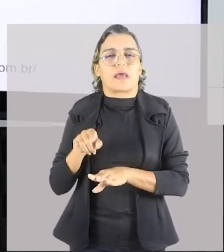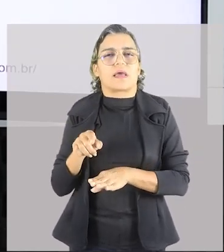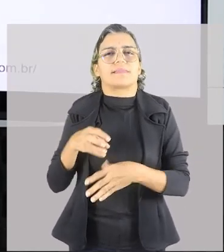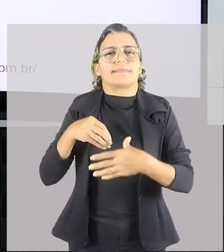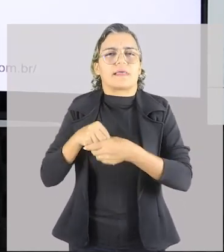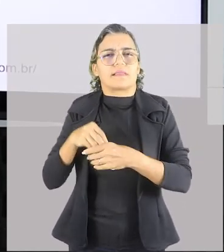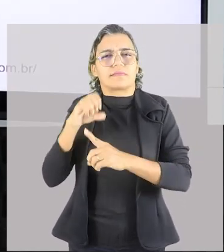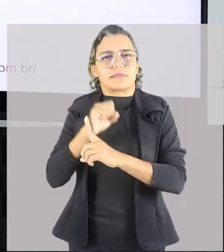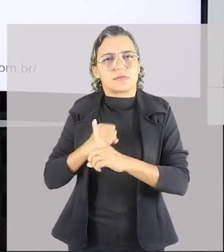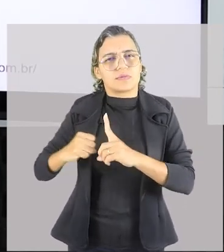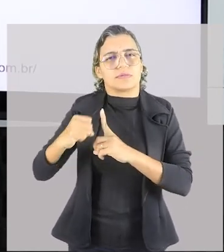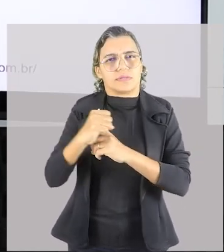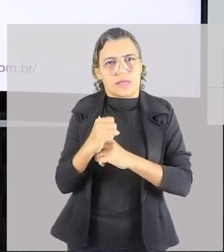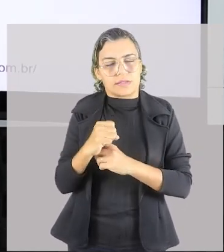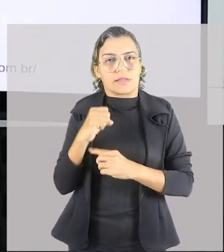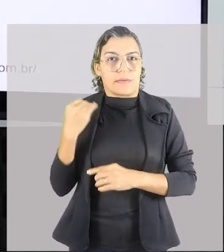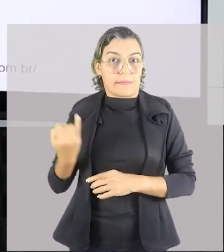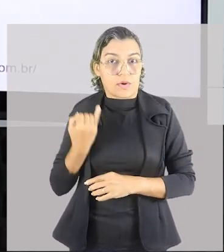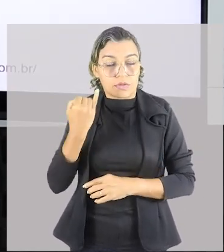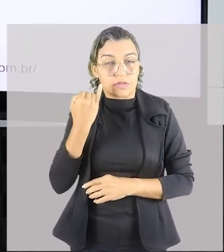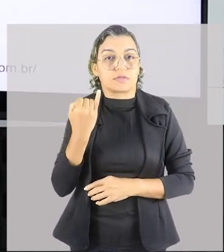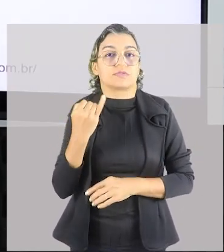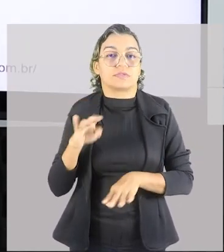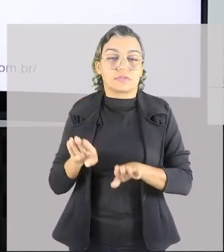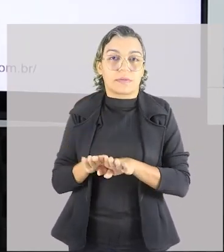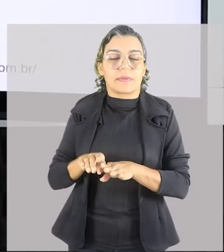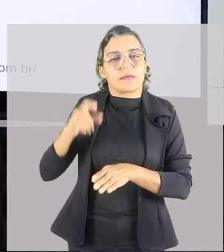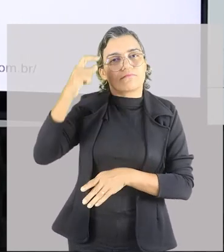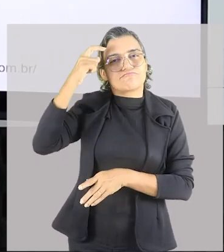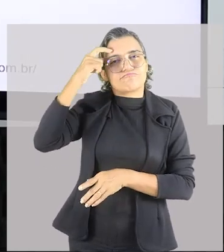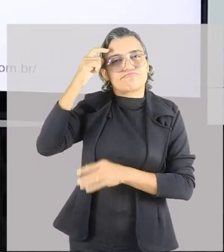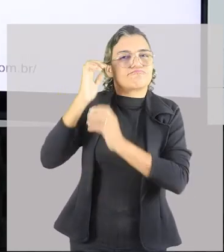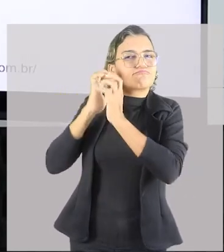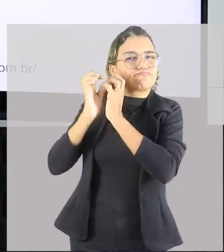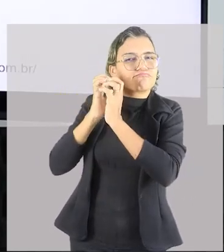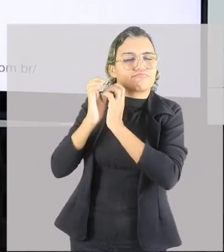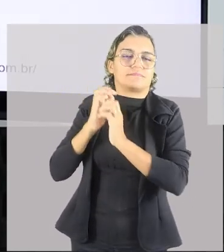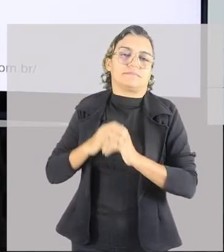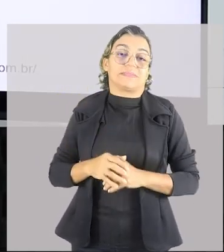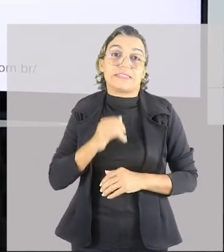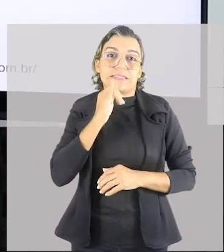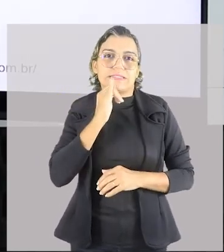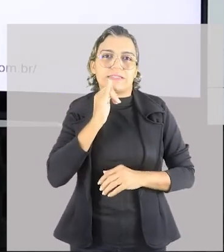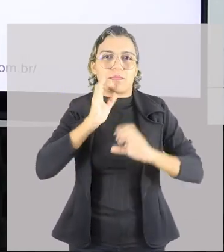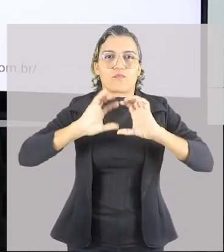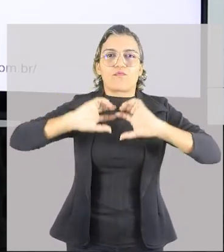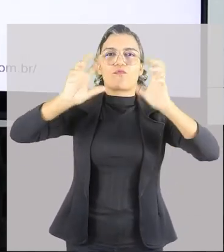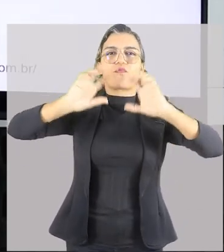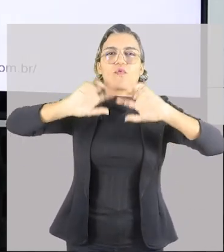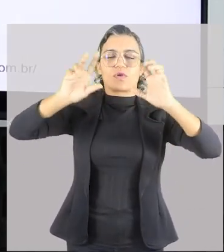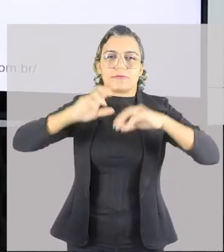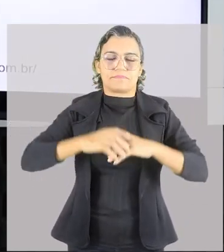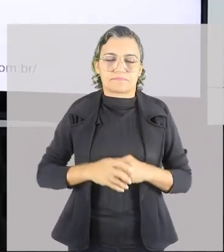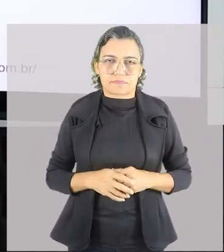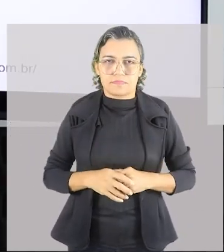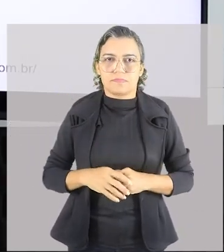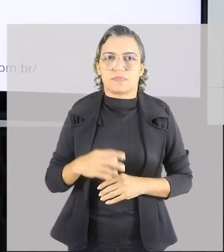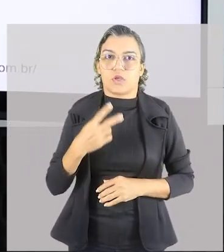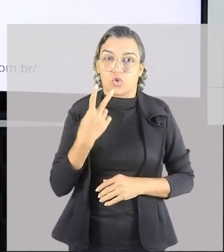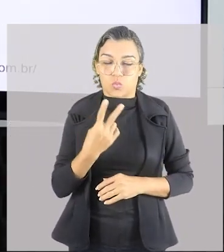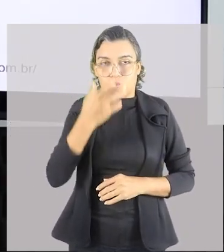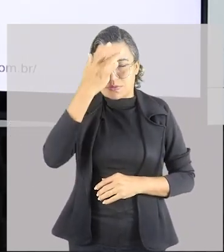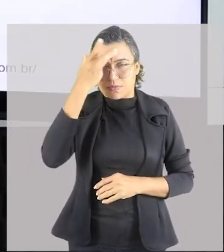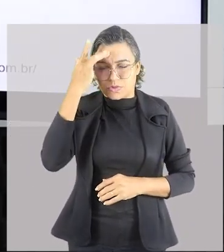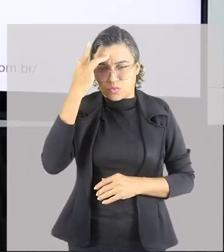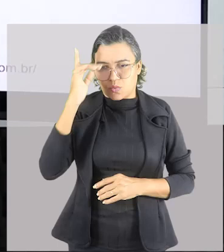social, tá? E cognitiva. Então, o vôlei, quando a gente pega dois indivíduos